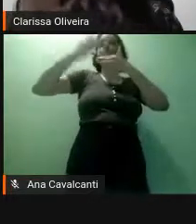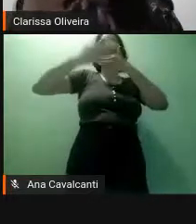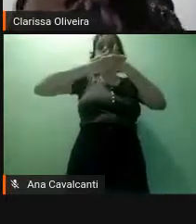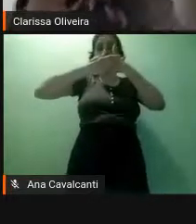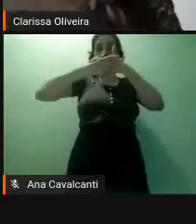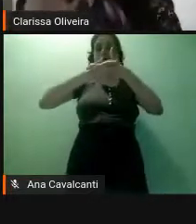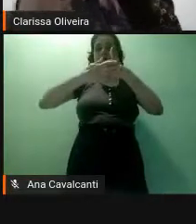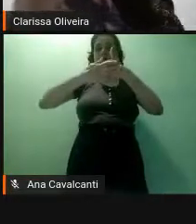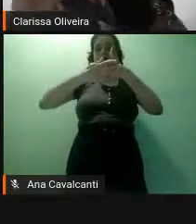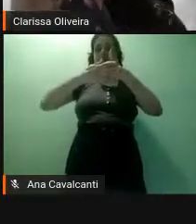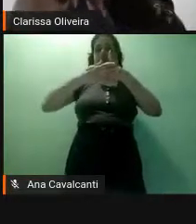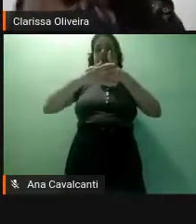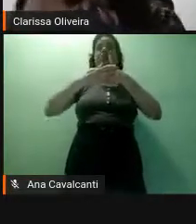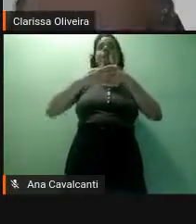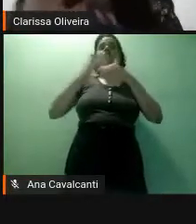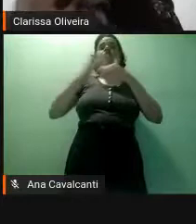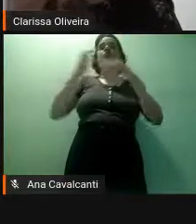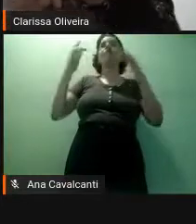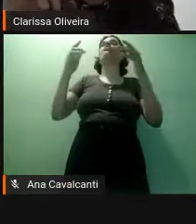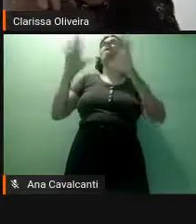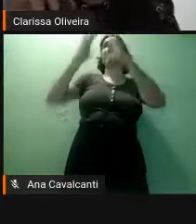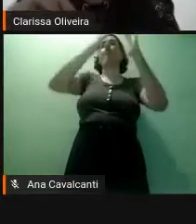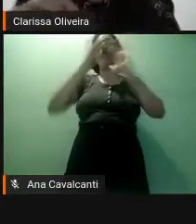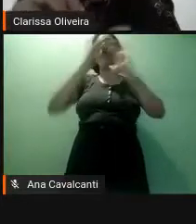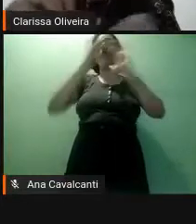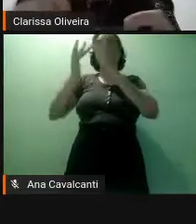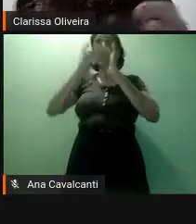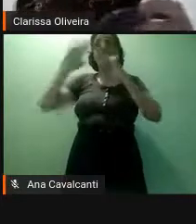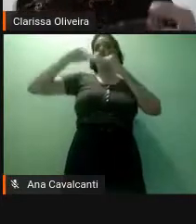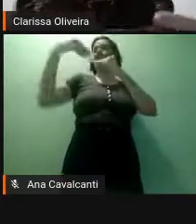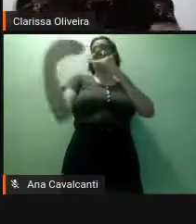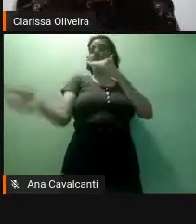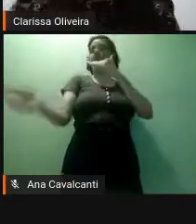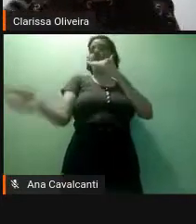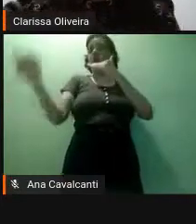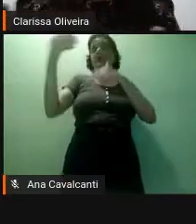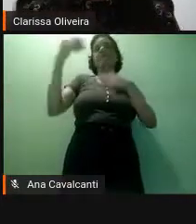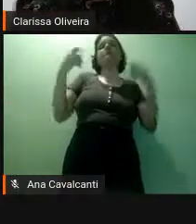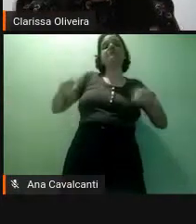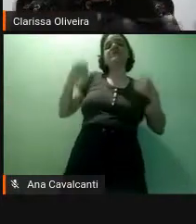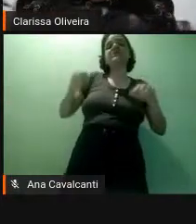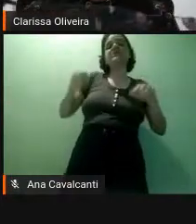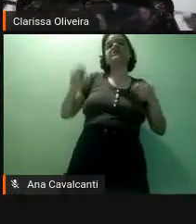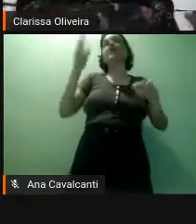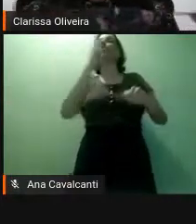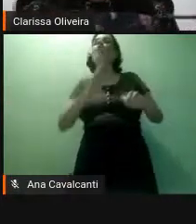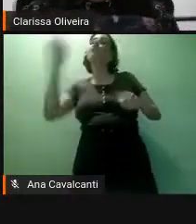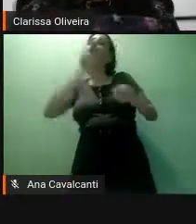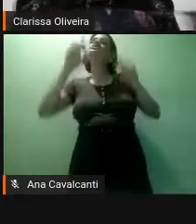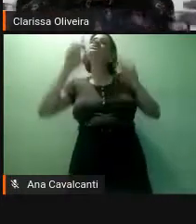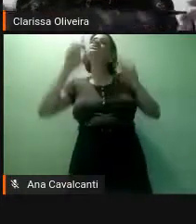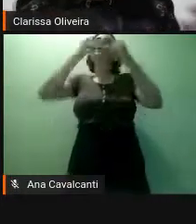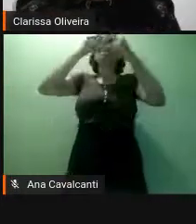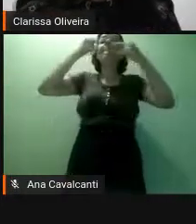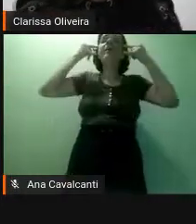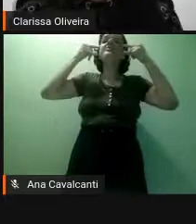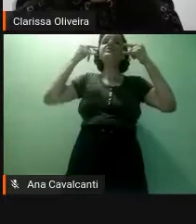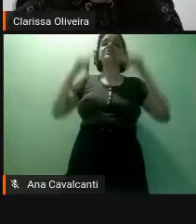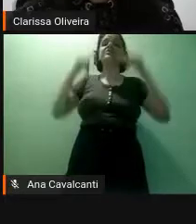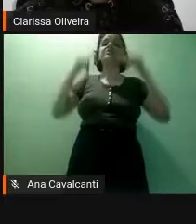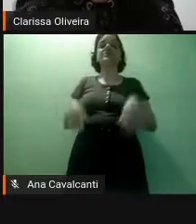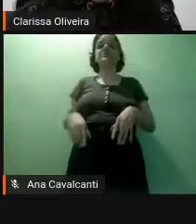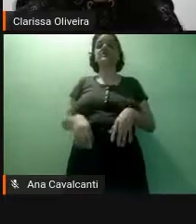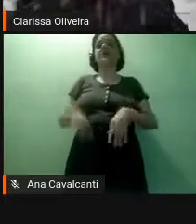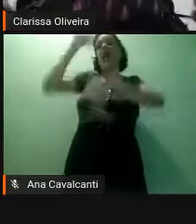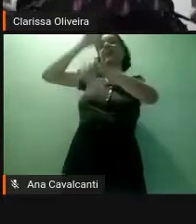que fica em contato com o mundo externo. Então, para a gente utilizar essas máscaras, a dica